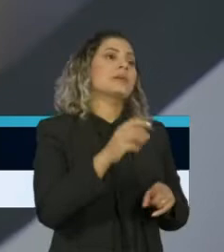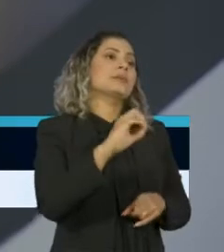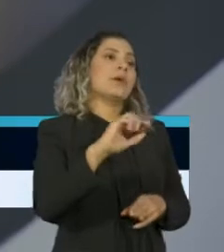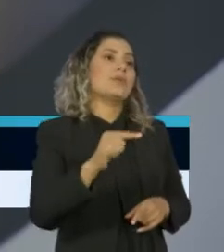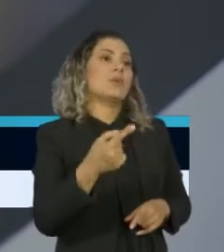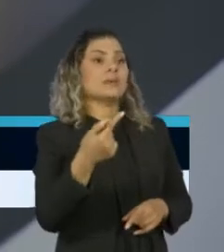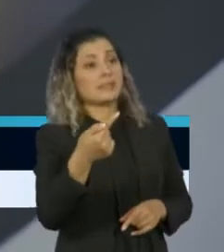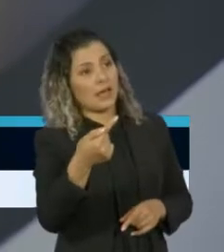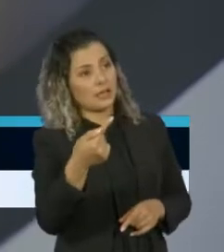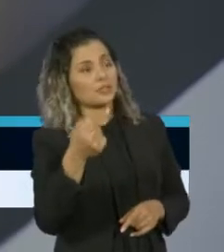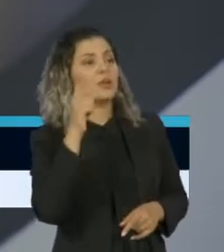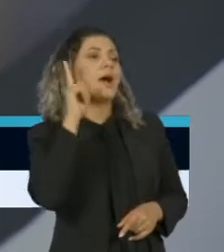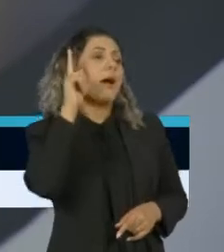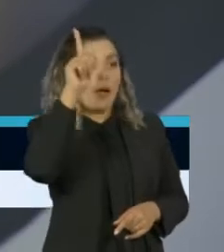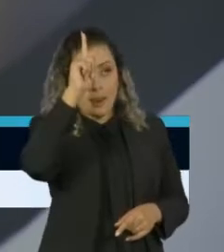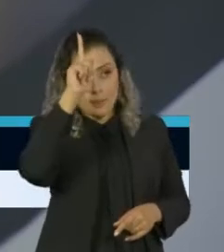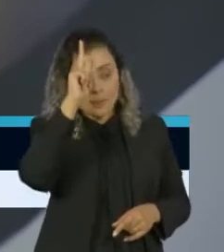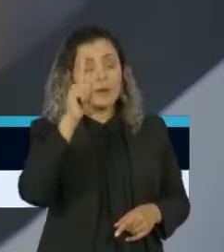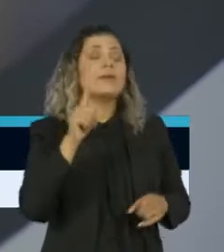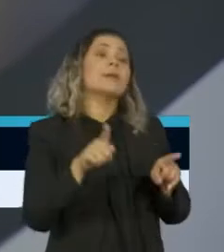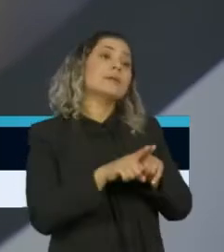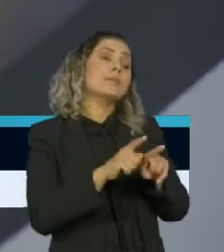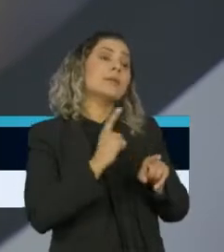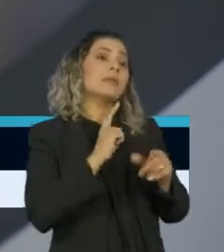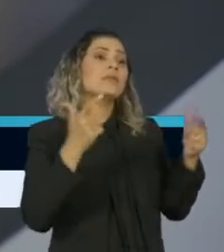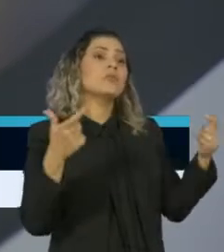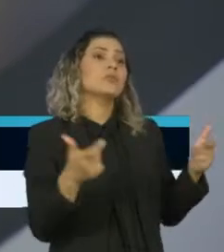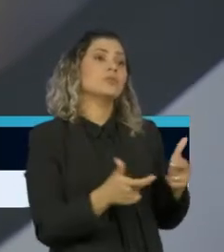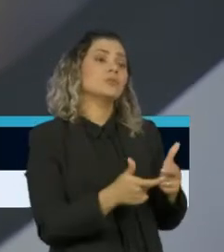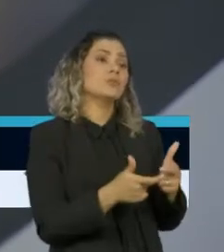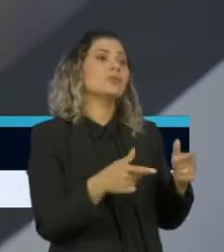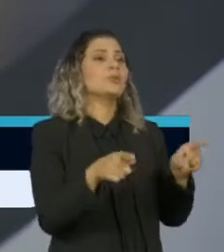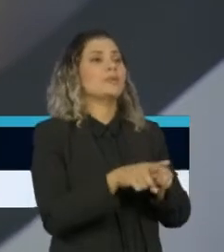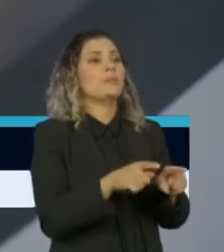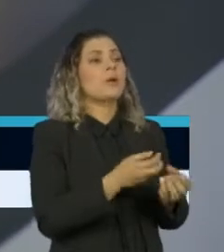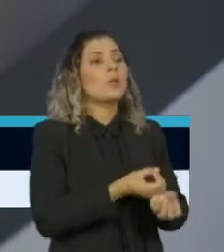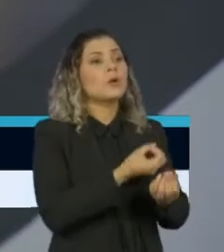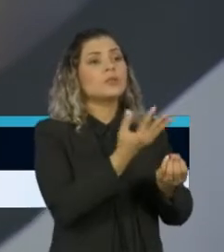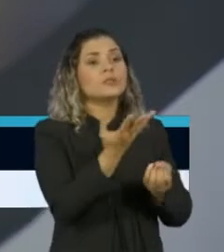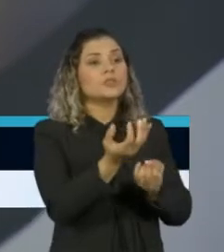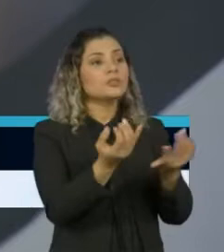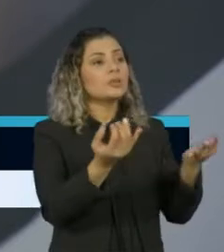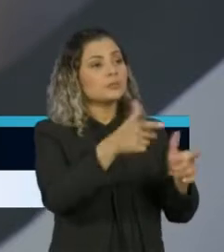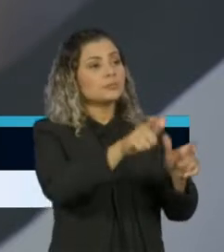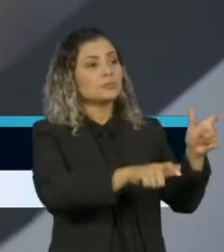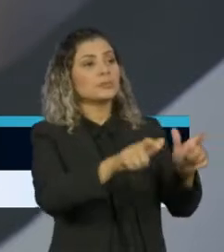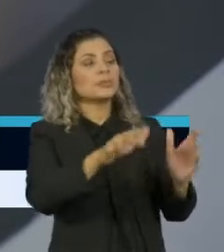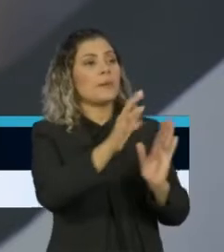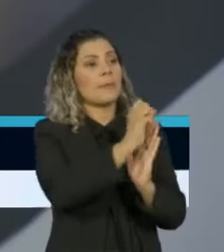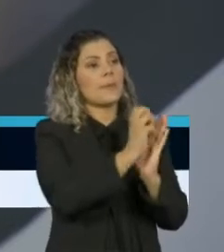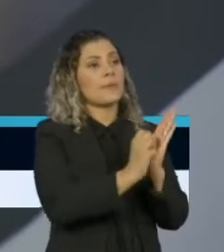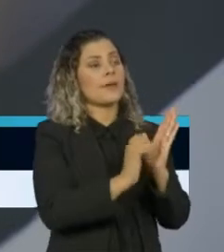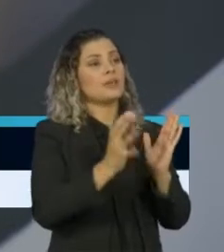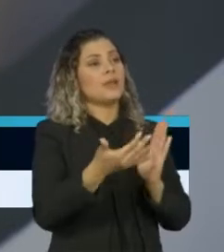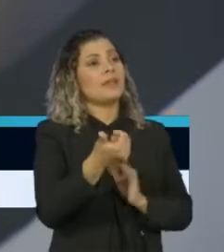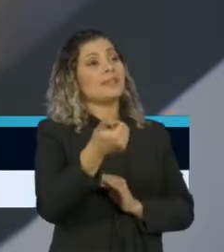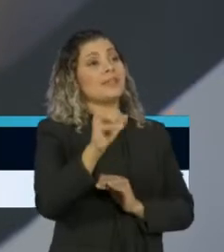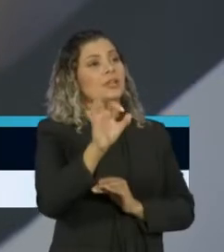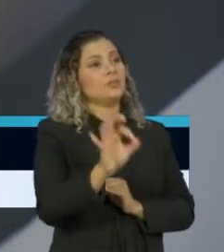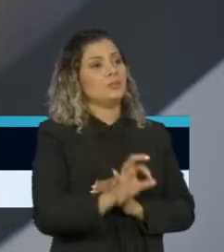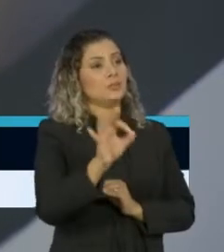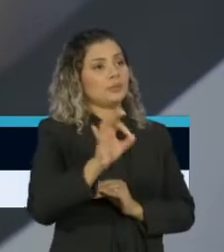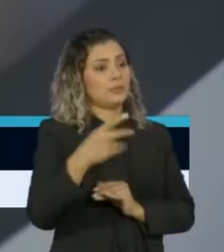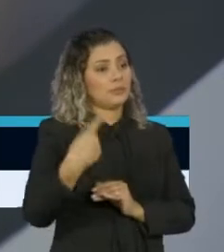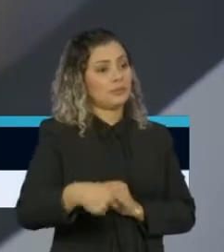07 a e conseguimos também reduzir o número de subnotificações que já esteve em 10 porcento